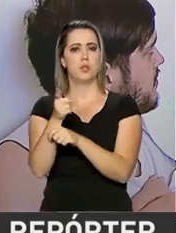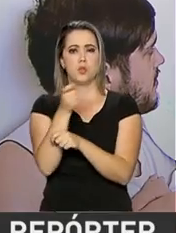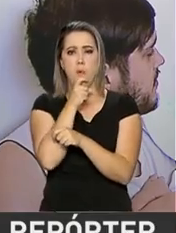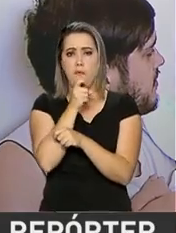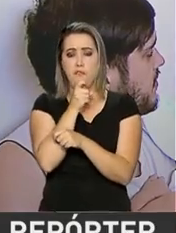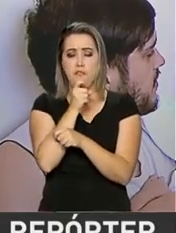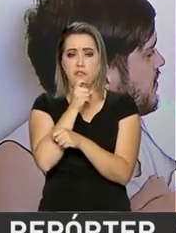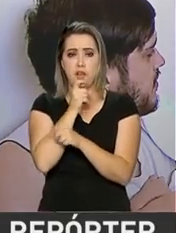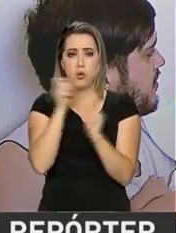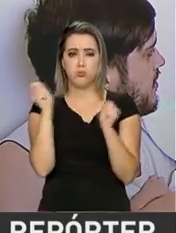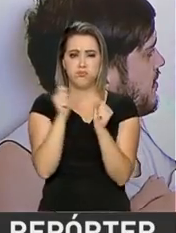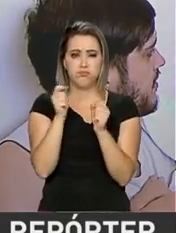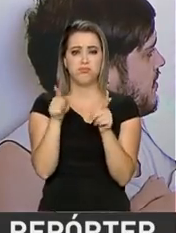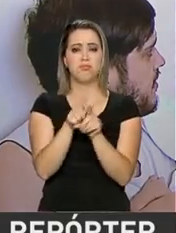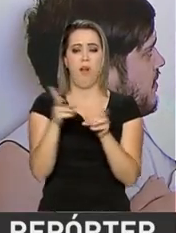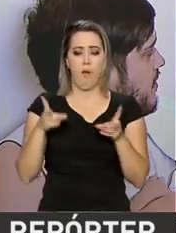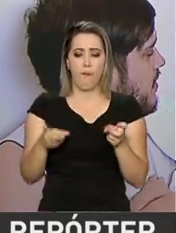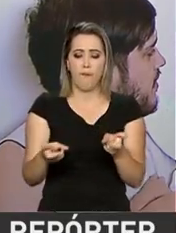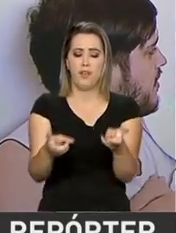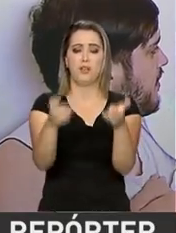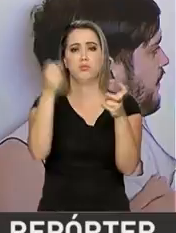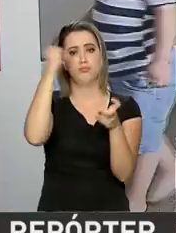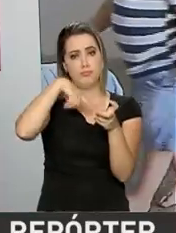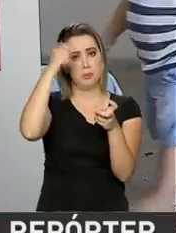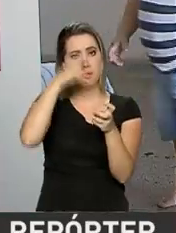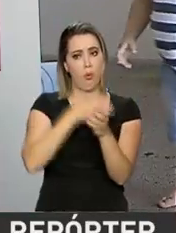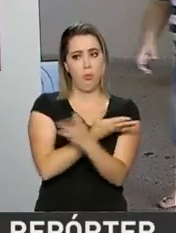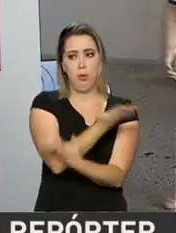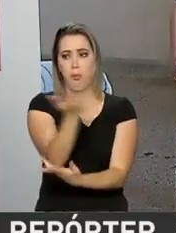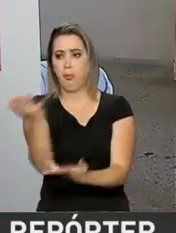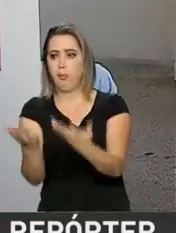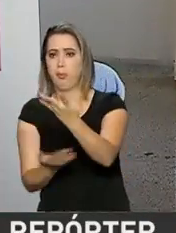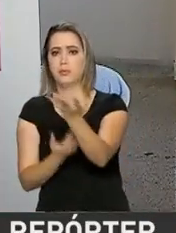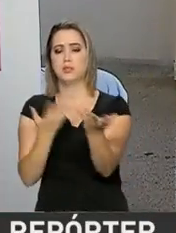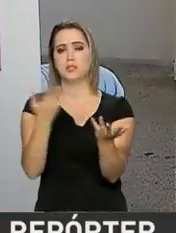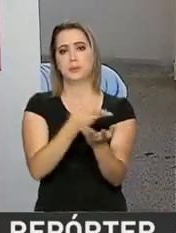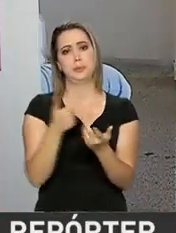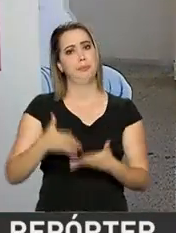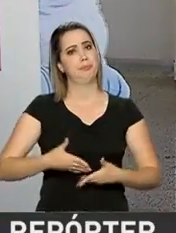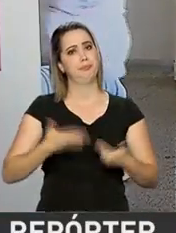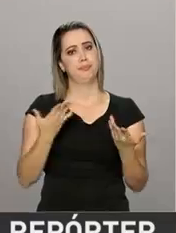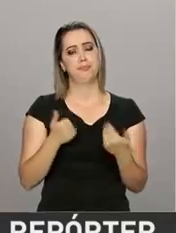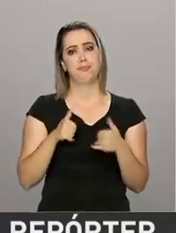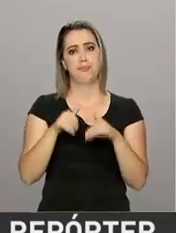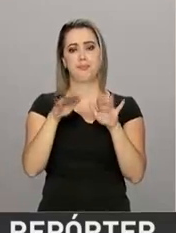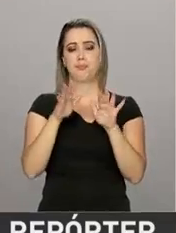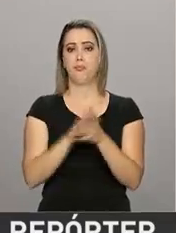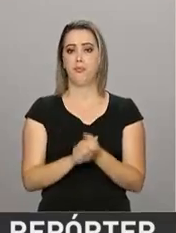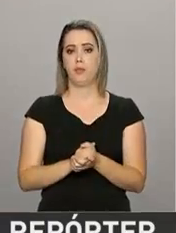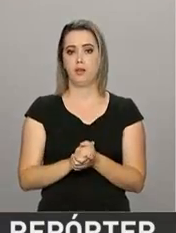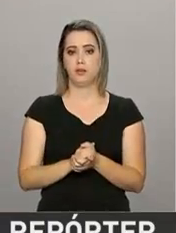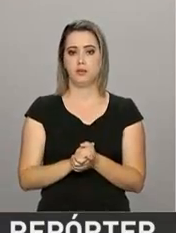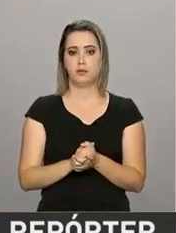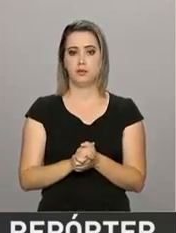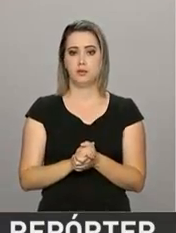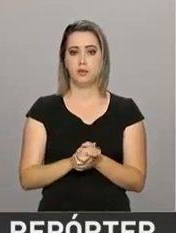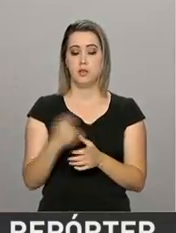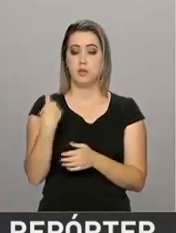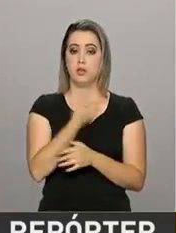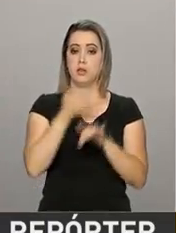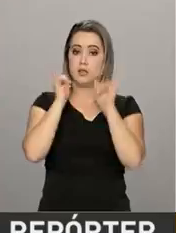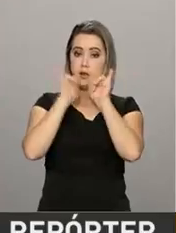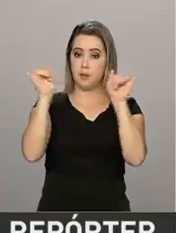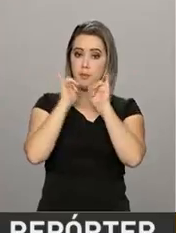quando diversos vírus da influenza começam a circular com maior intensidade federal quando a gente tem campanha em